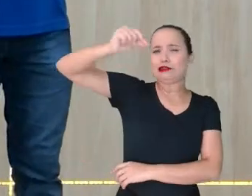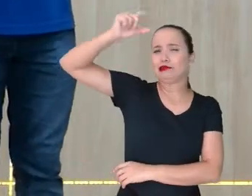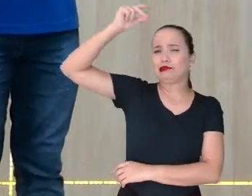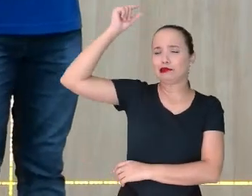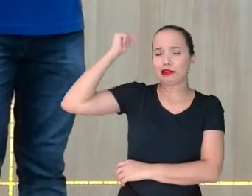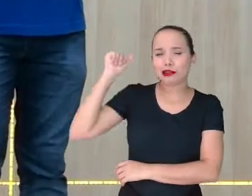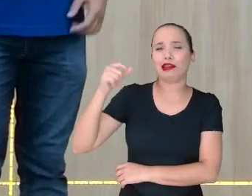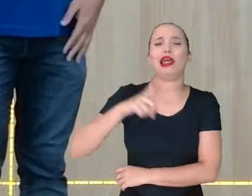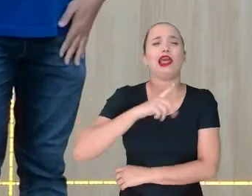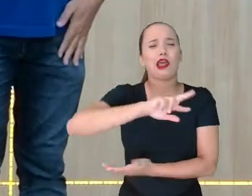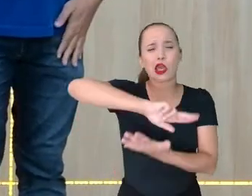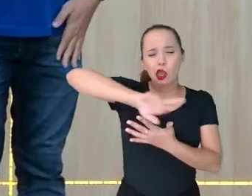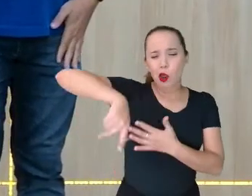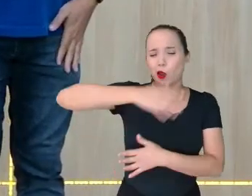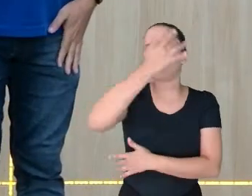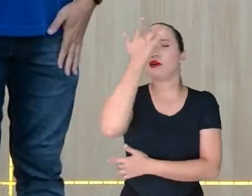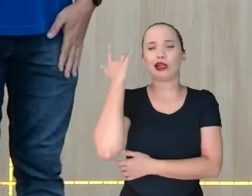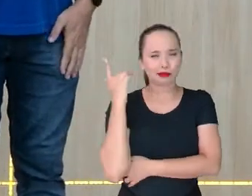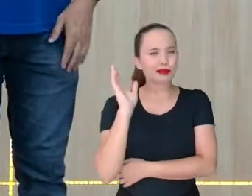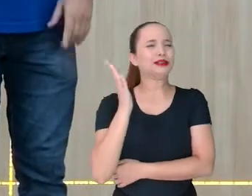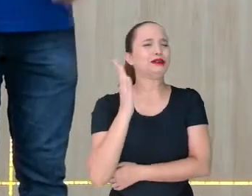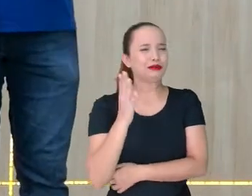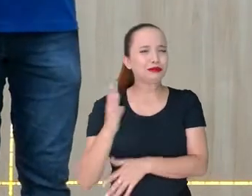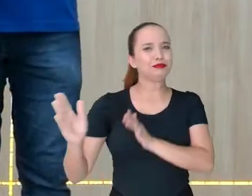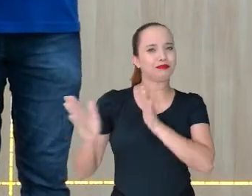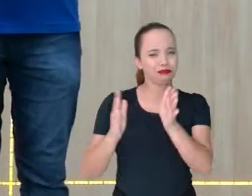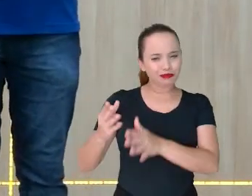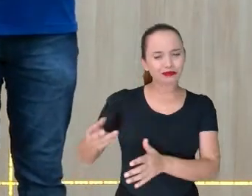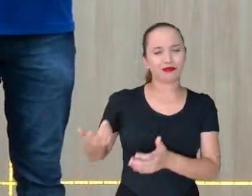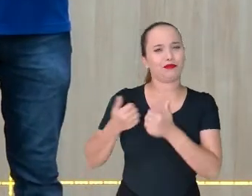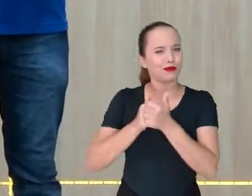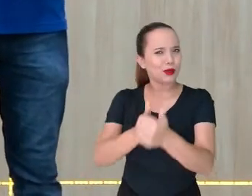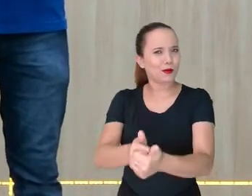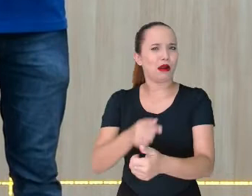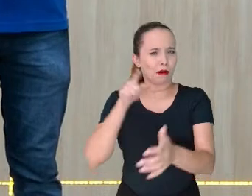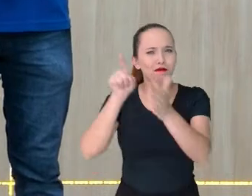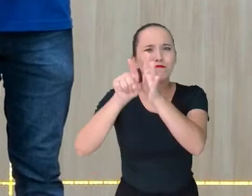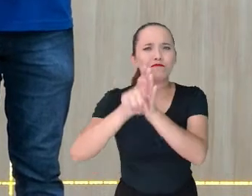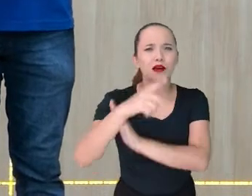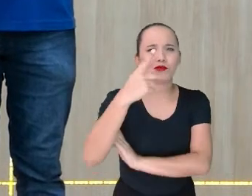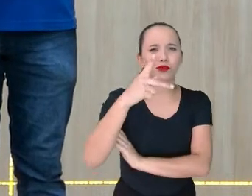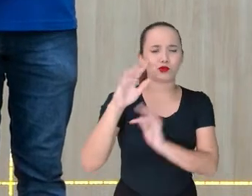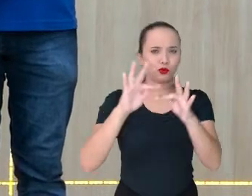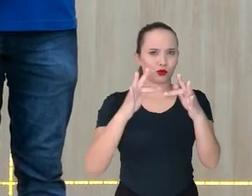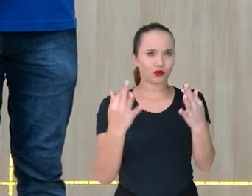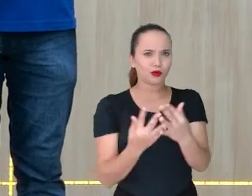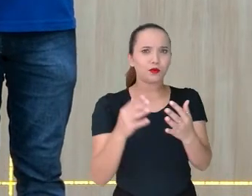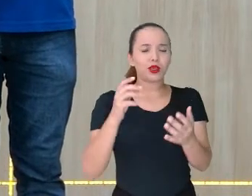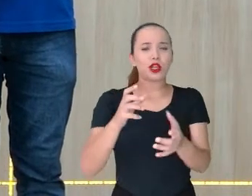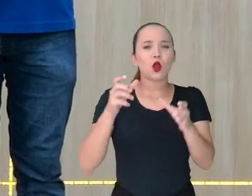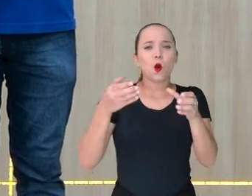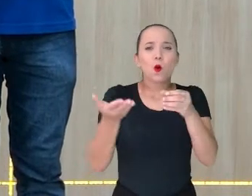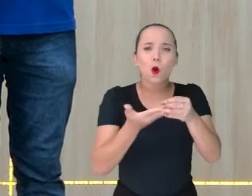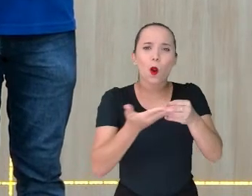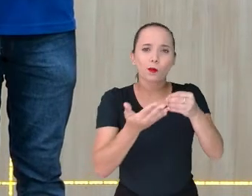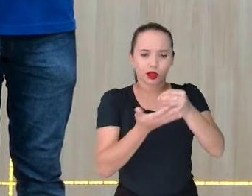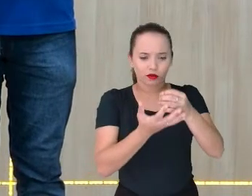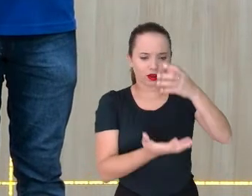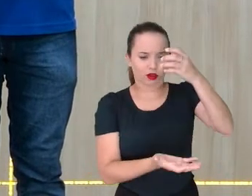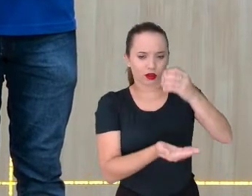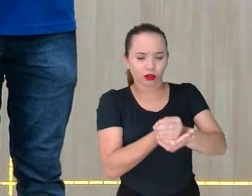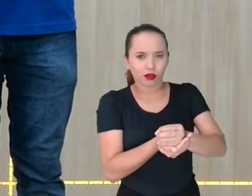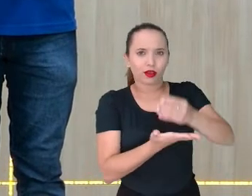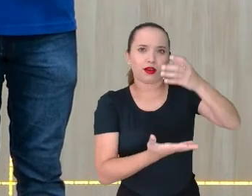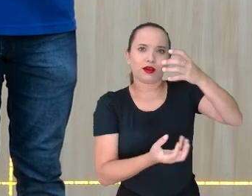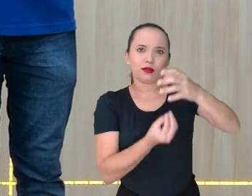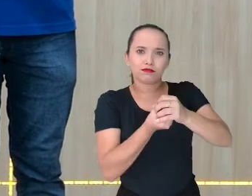pegou esse tempo. O seu José. seu José pegou aquele Pegou. tempinho. Pergunta lá teu avô, tua mãe, se a gente, aquele copinho que era feito uma sanfona, né? Um